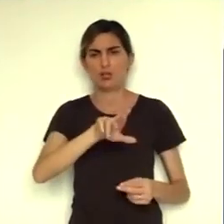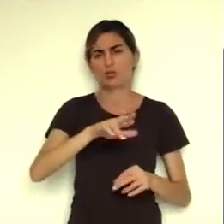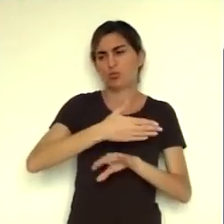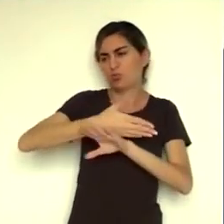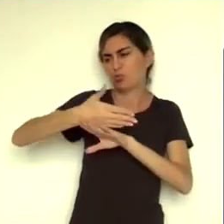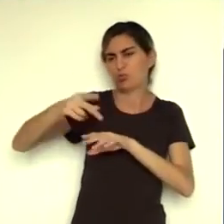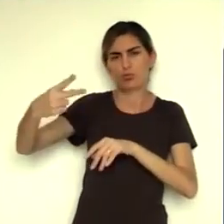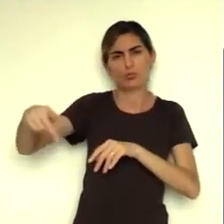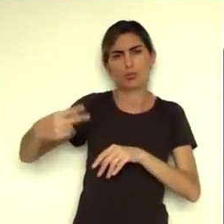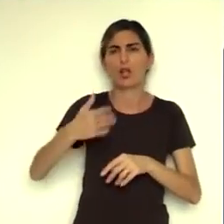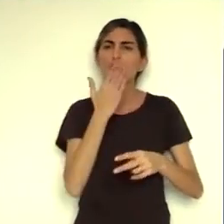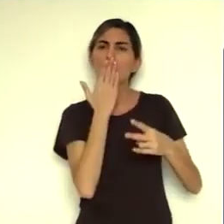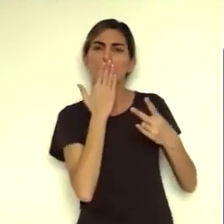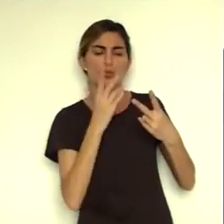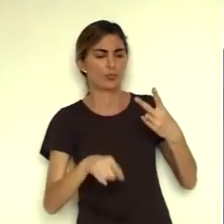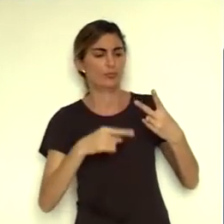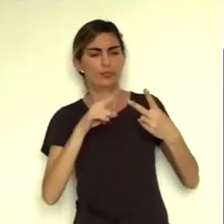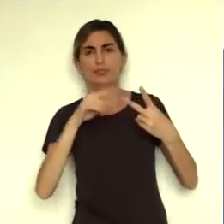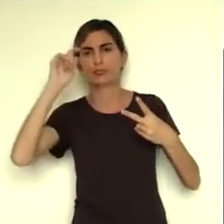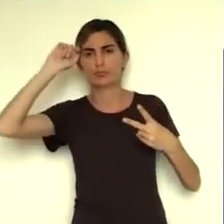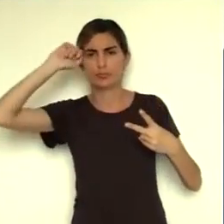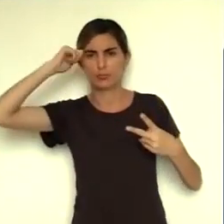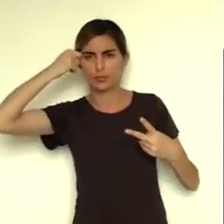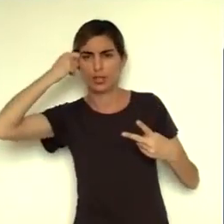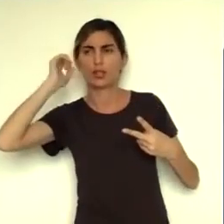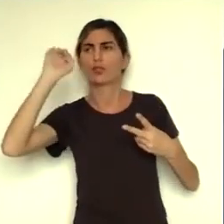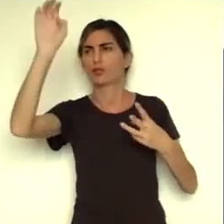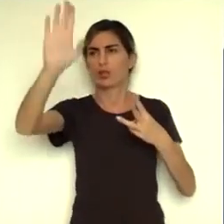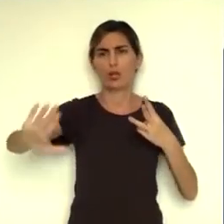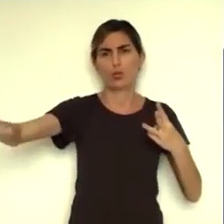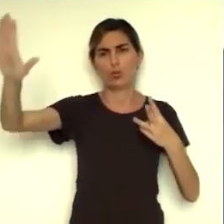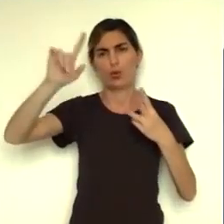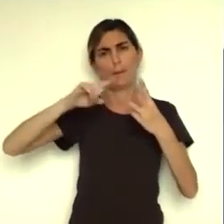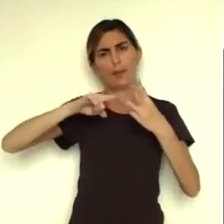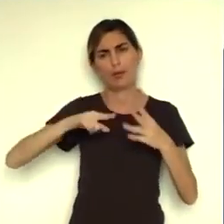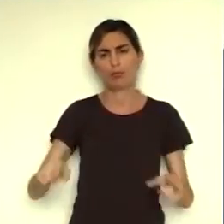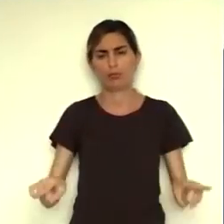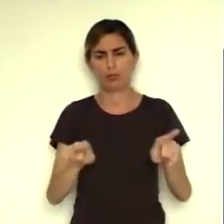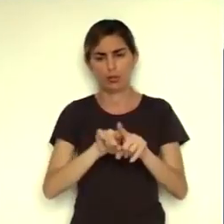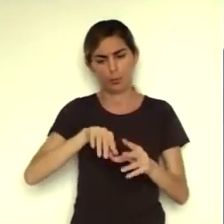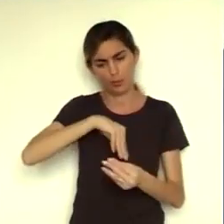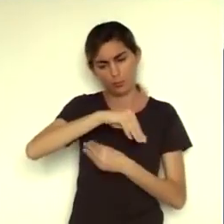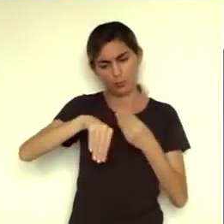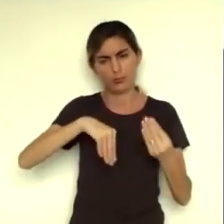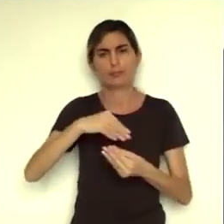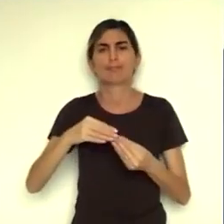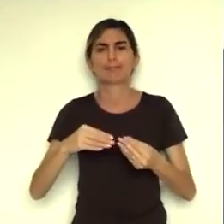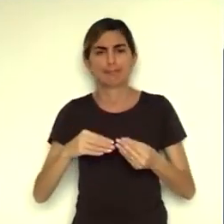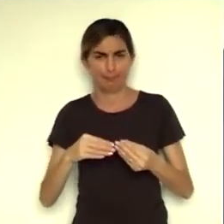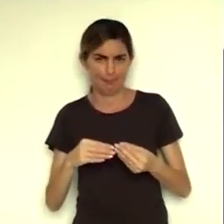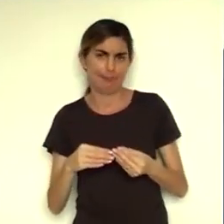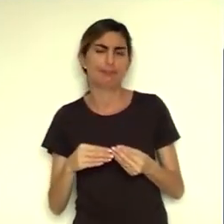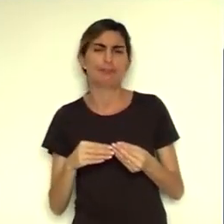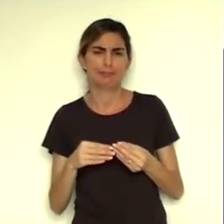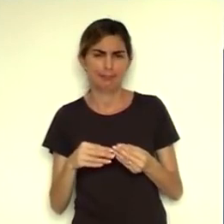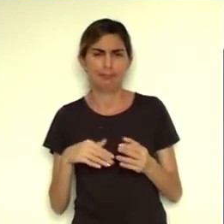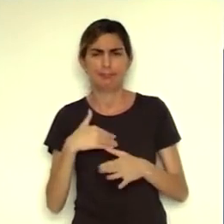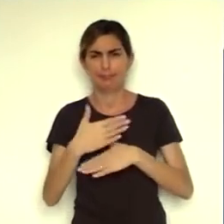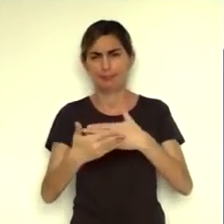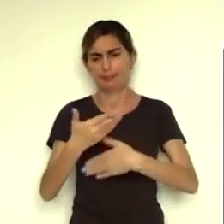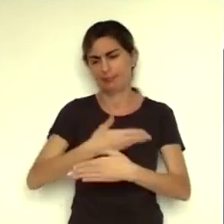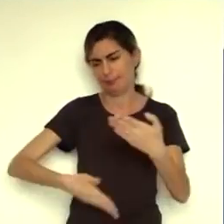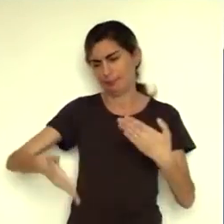os rituais indígenas e os rituais europeus, eles foram também, não é, sincronizando,